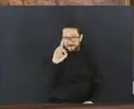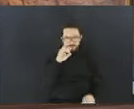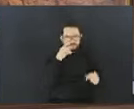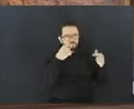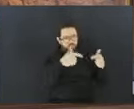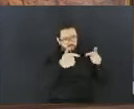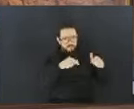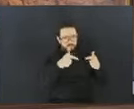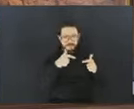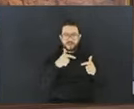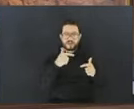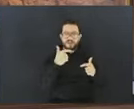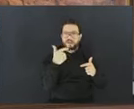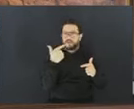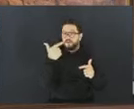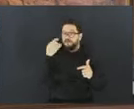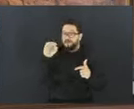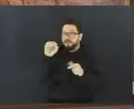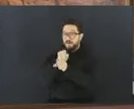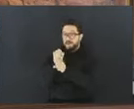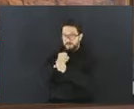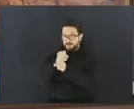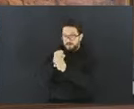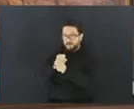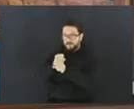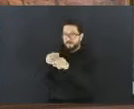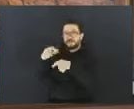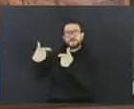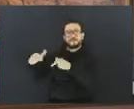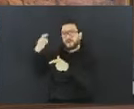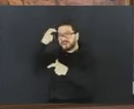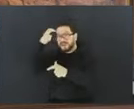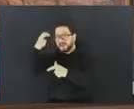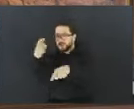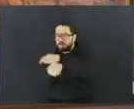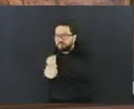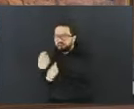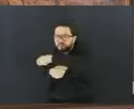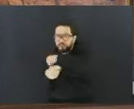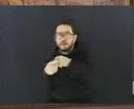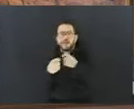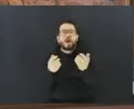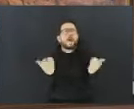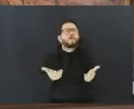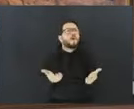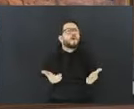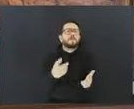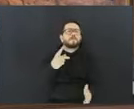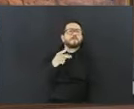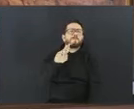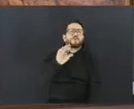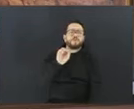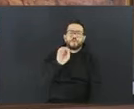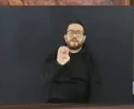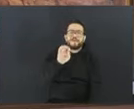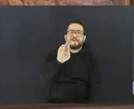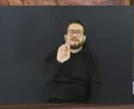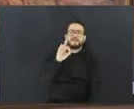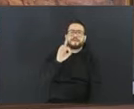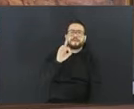no serviço de inteligência. Mas a minha pergunta é, como está o PROERD hoje no Paraná? Como é que